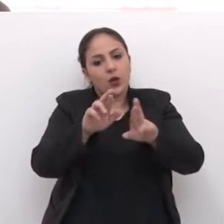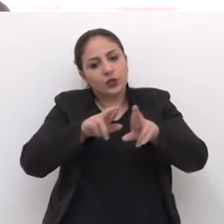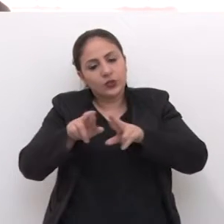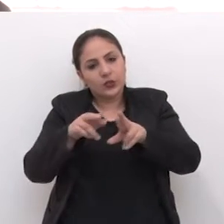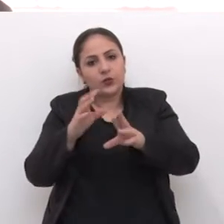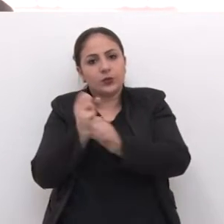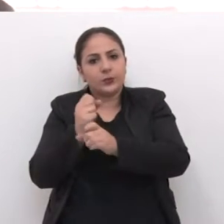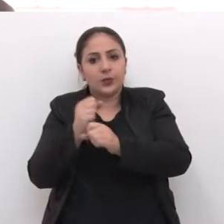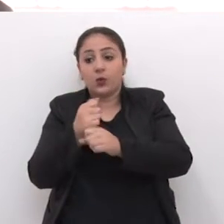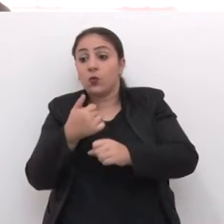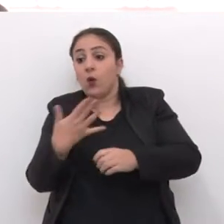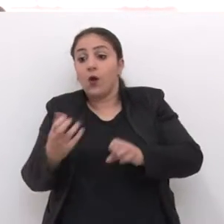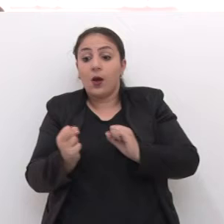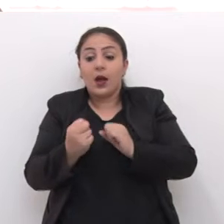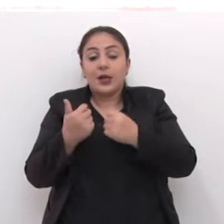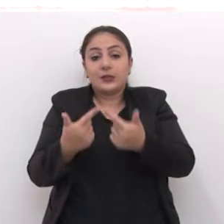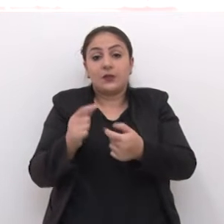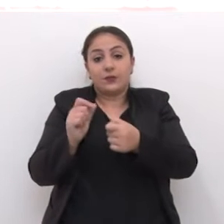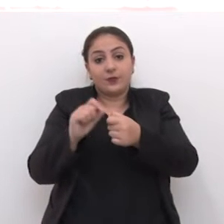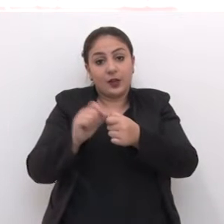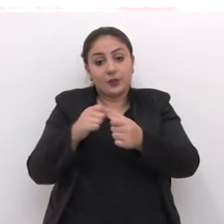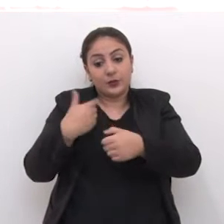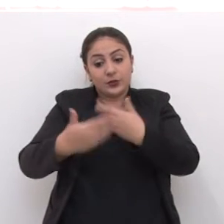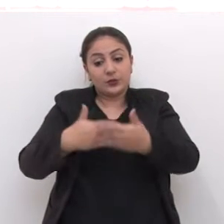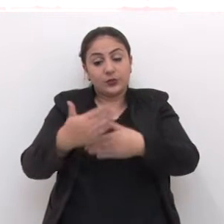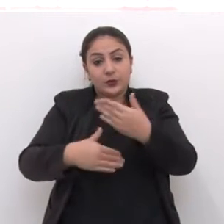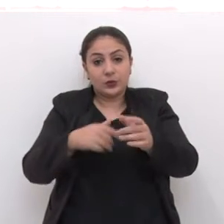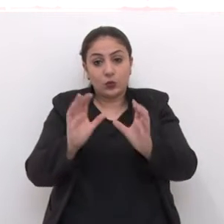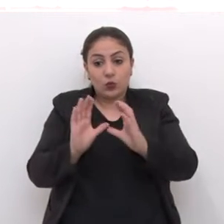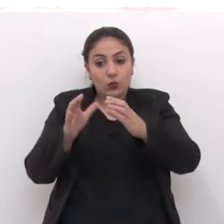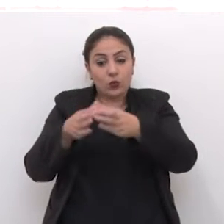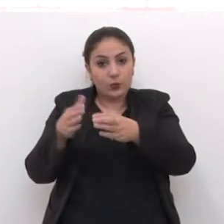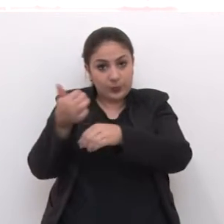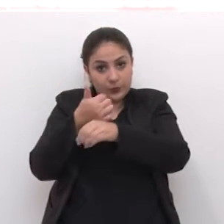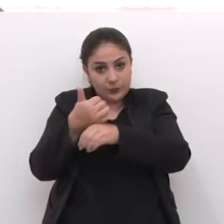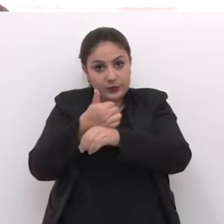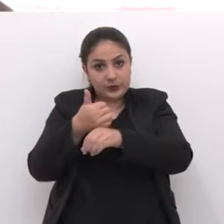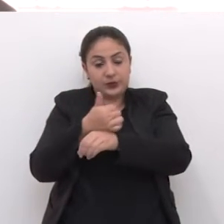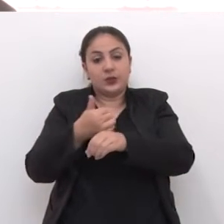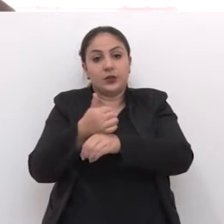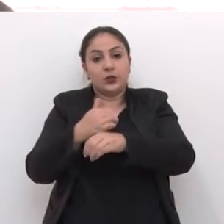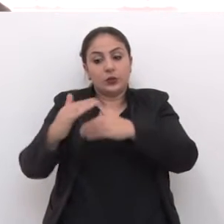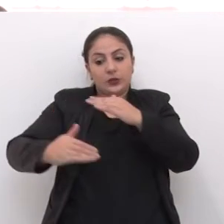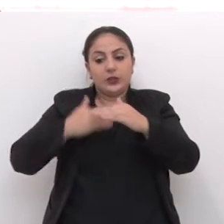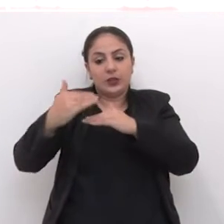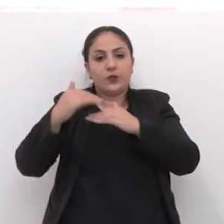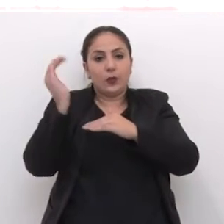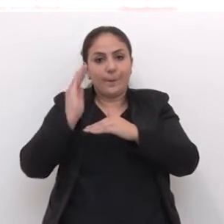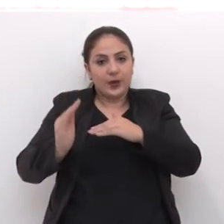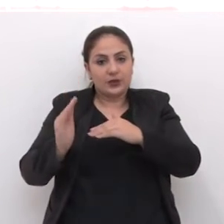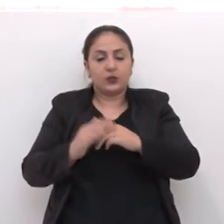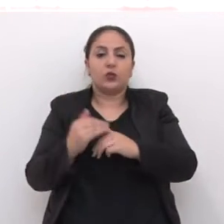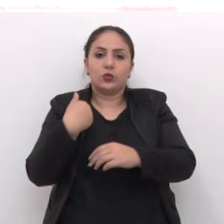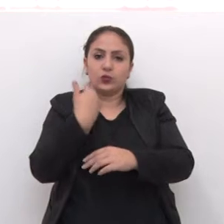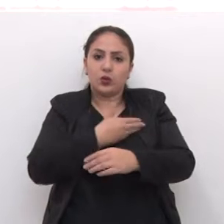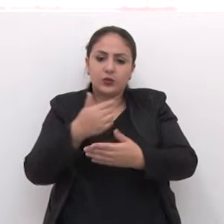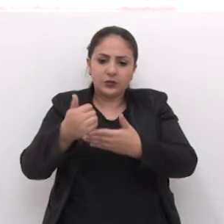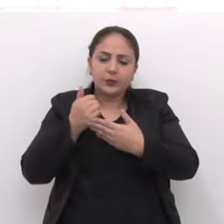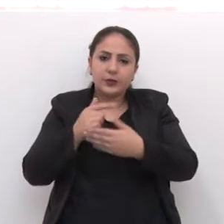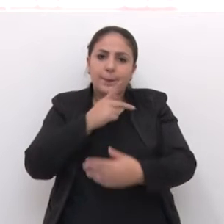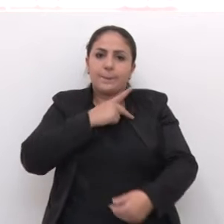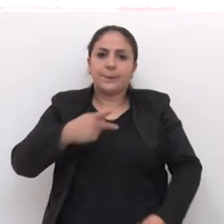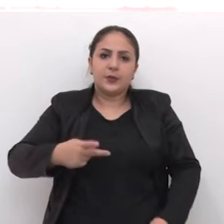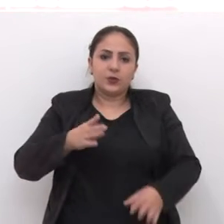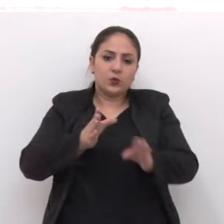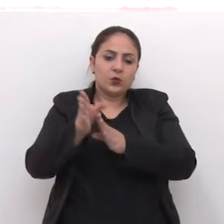estão promovendo, quais são as ações para o desenvolvimento da classe, da profissão a nível Brasil.